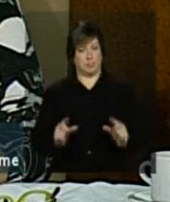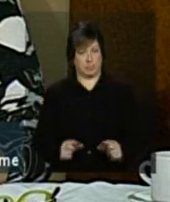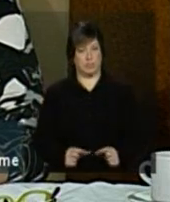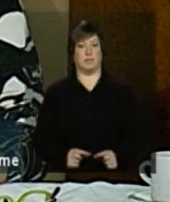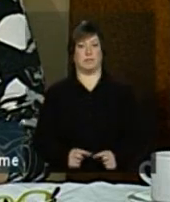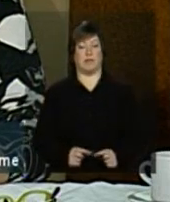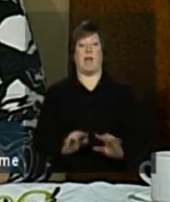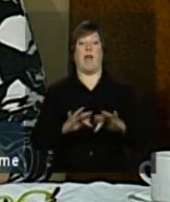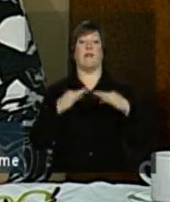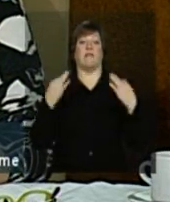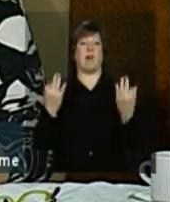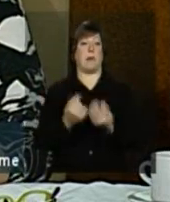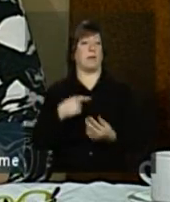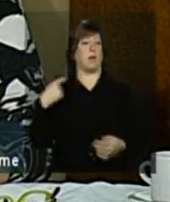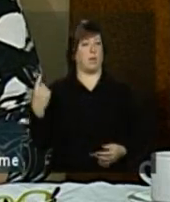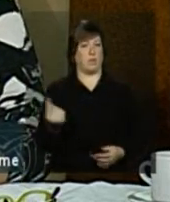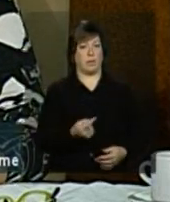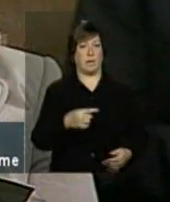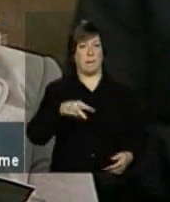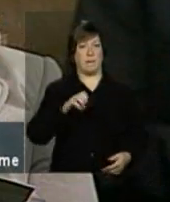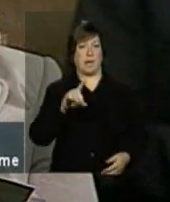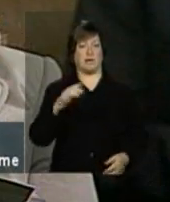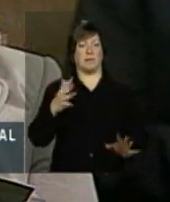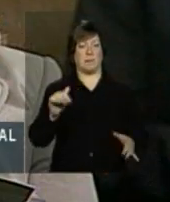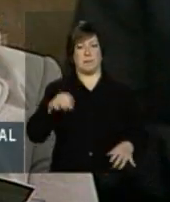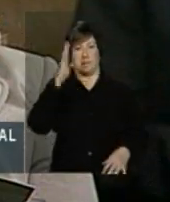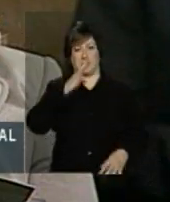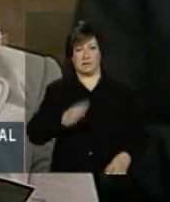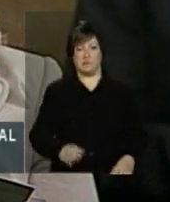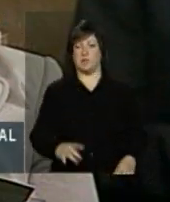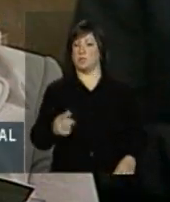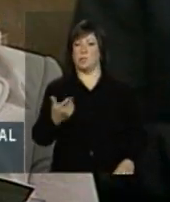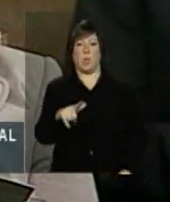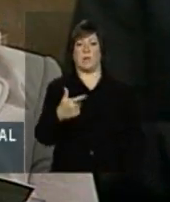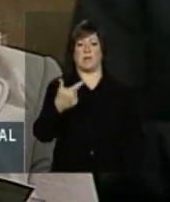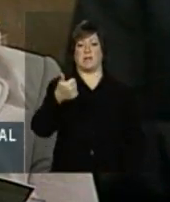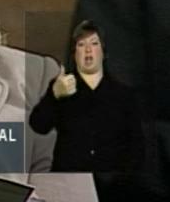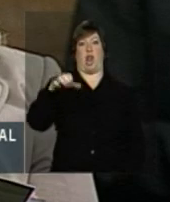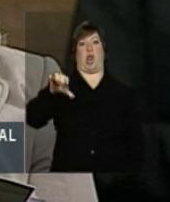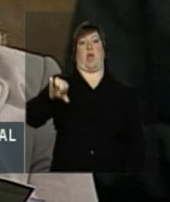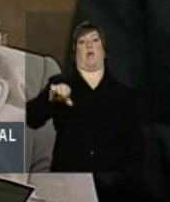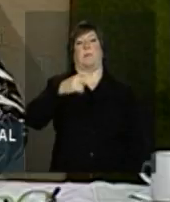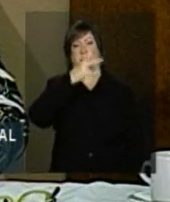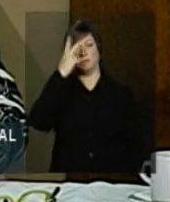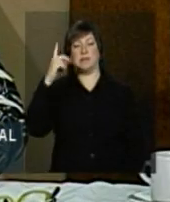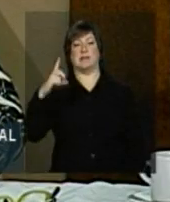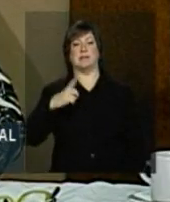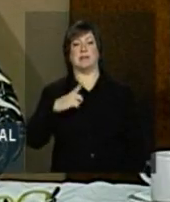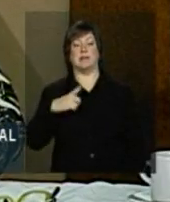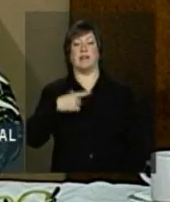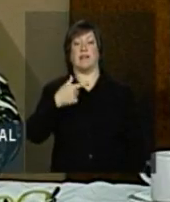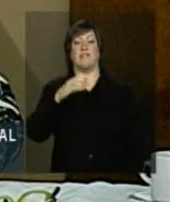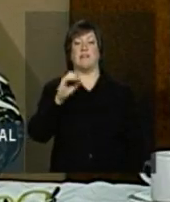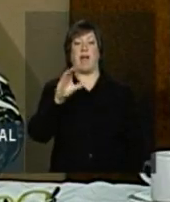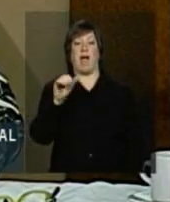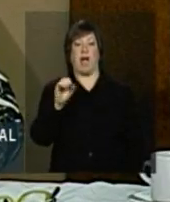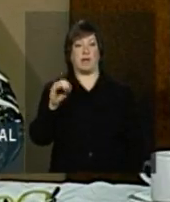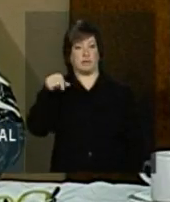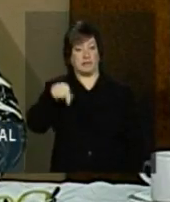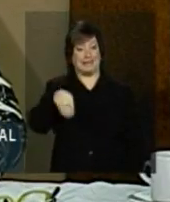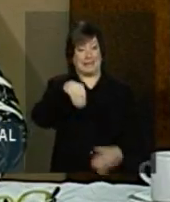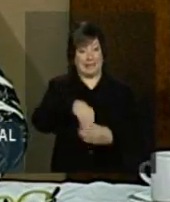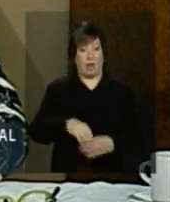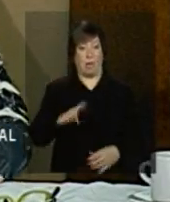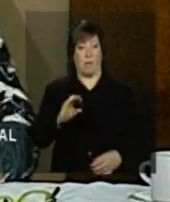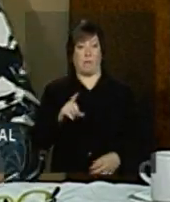Brasil não tem 19 pessoas portanto nós temos 20 casos desses de dentro do bolsa família no Brasil